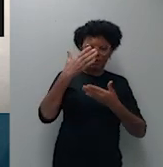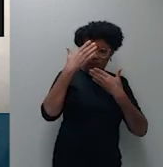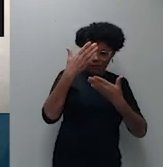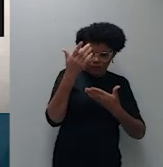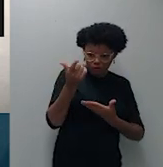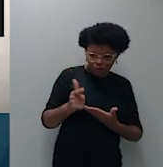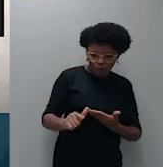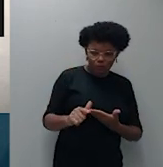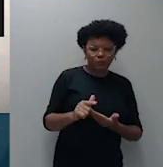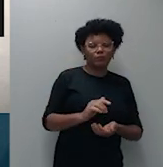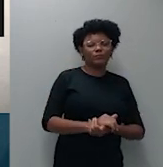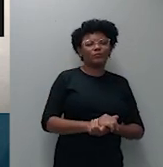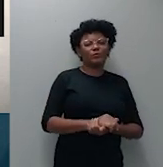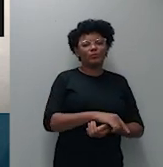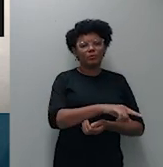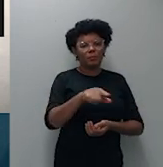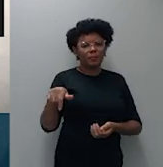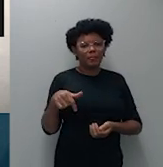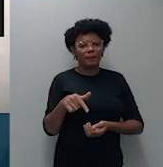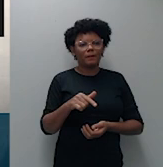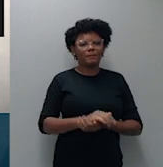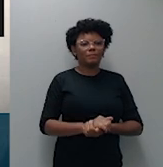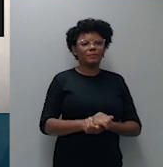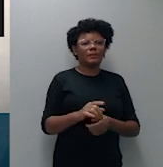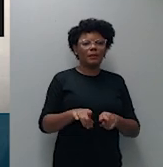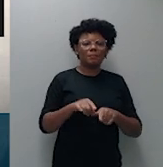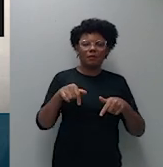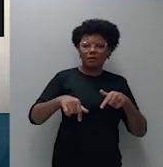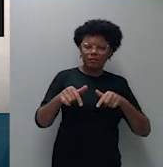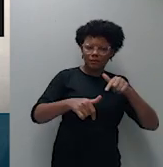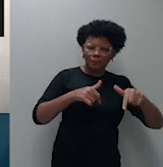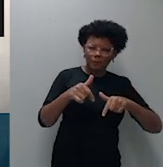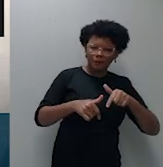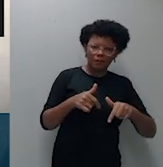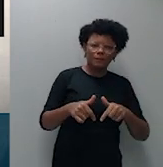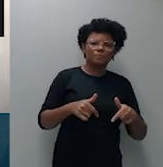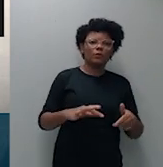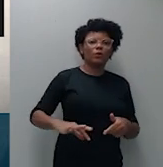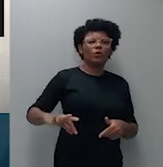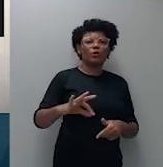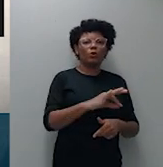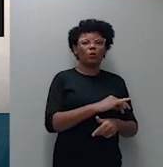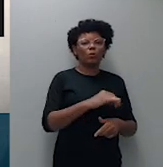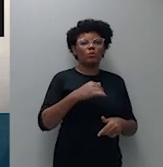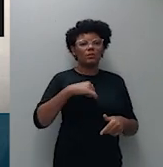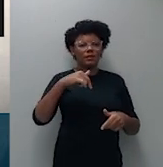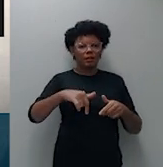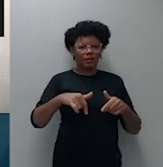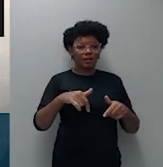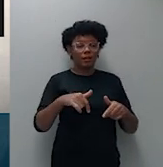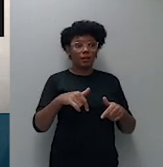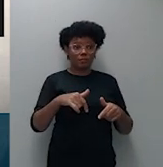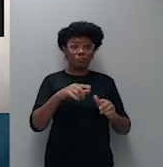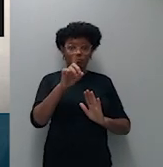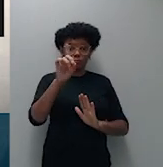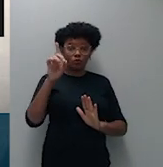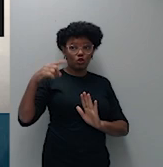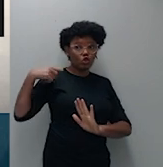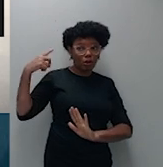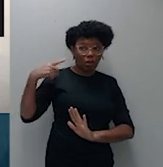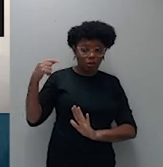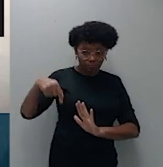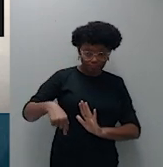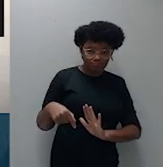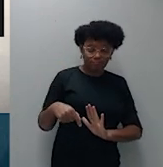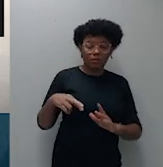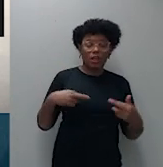tornar agradecer aos eminentes ministros aos servidores a todos os operadores do direito que